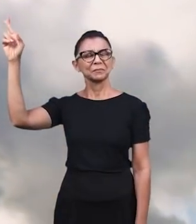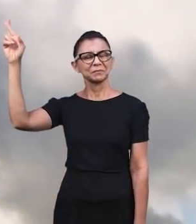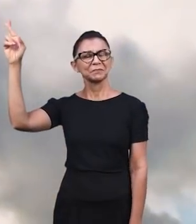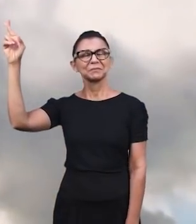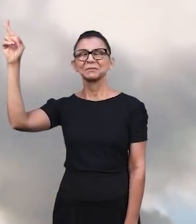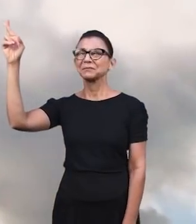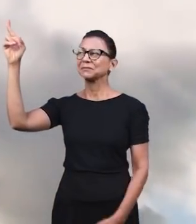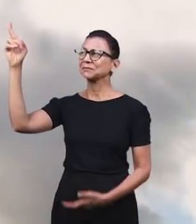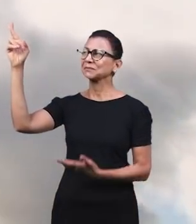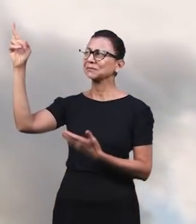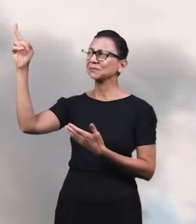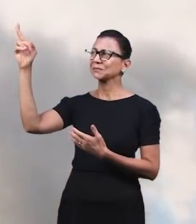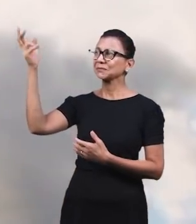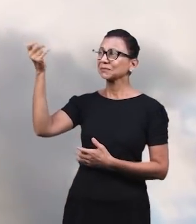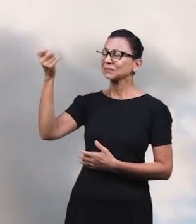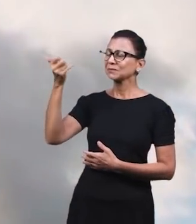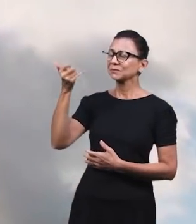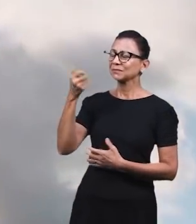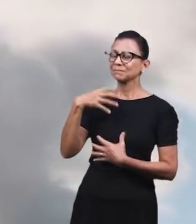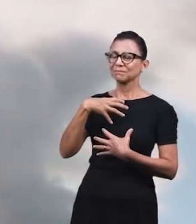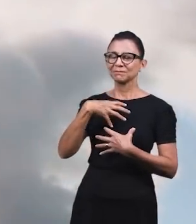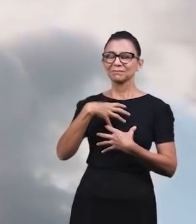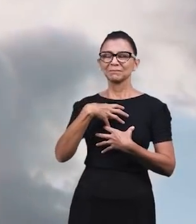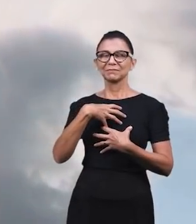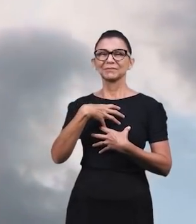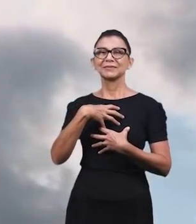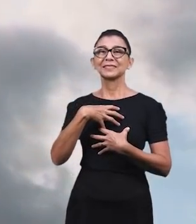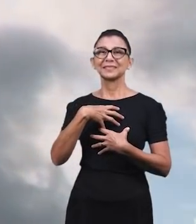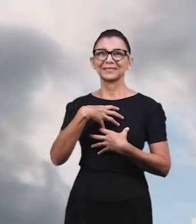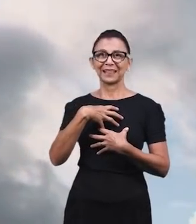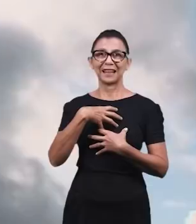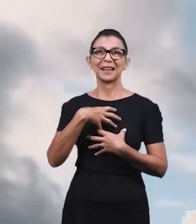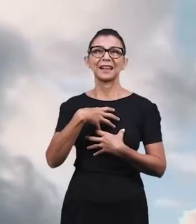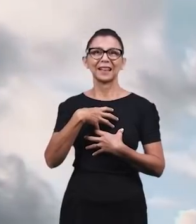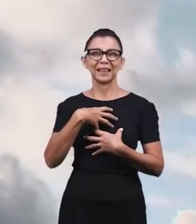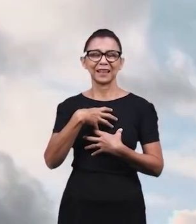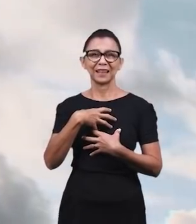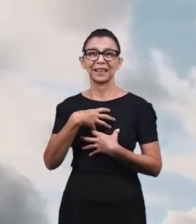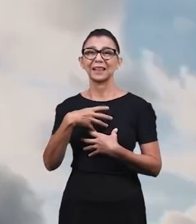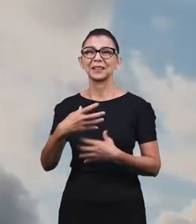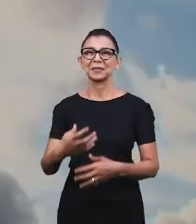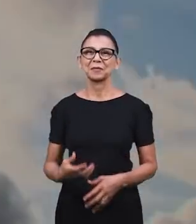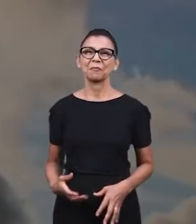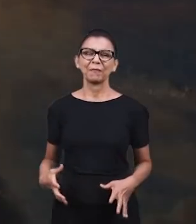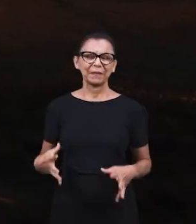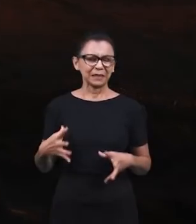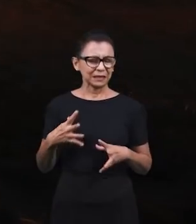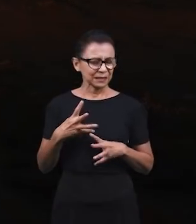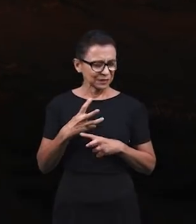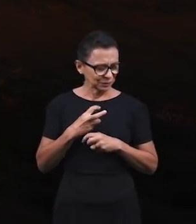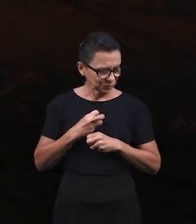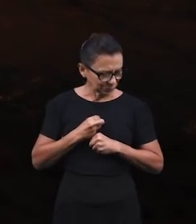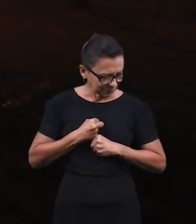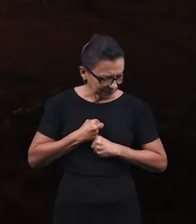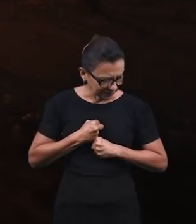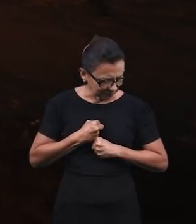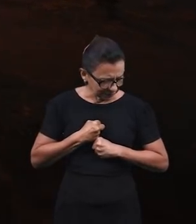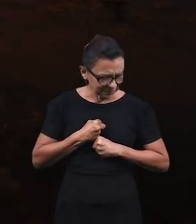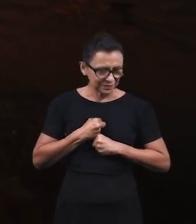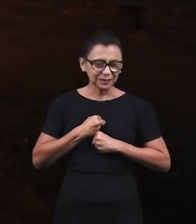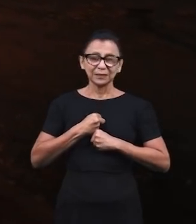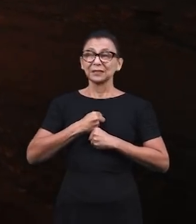é a voz do meu Senhor. Ele te